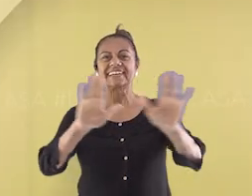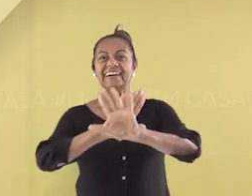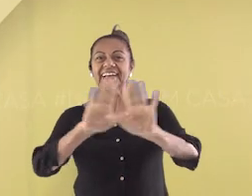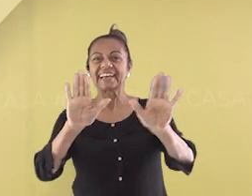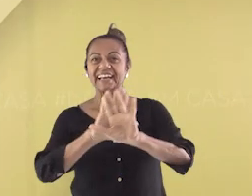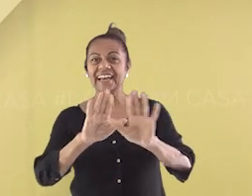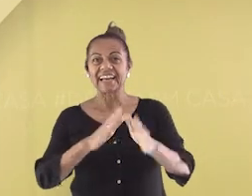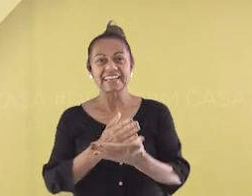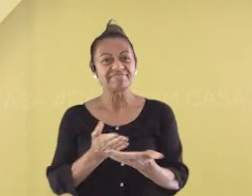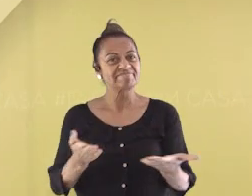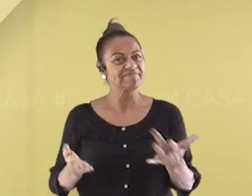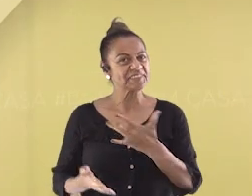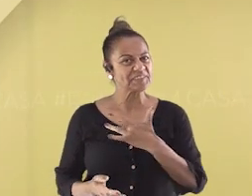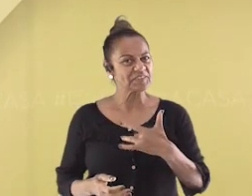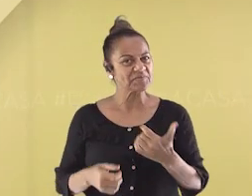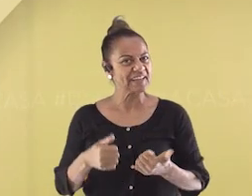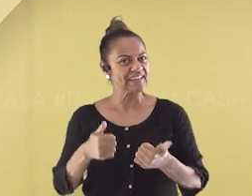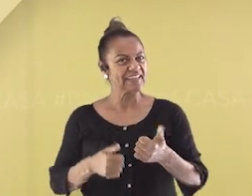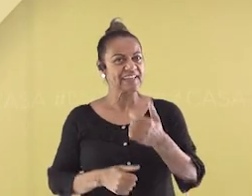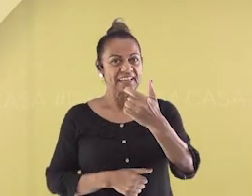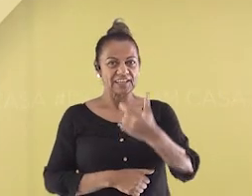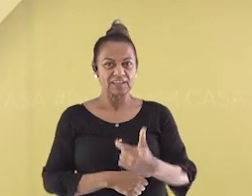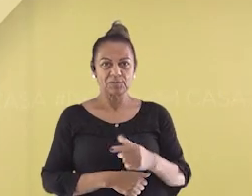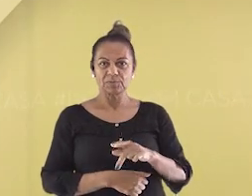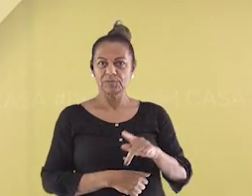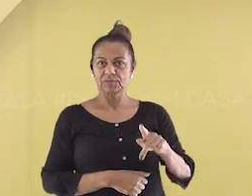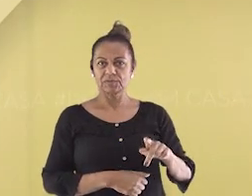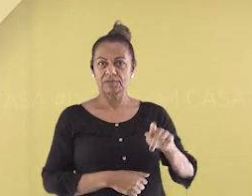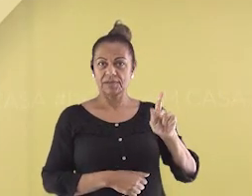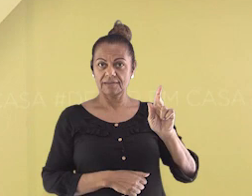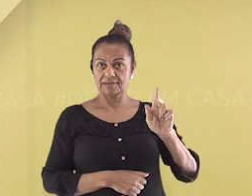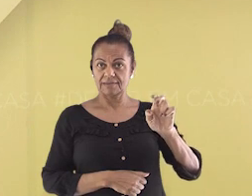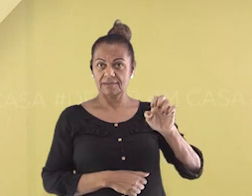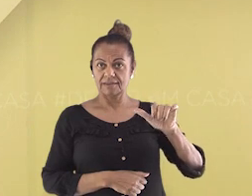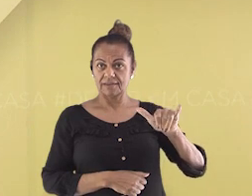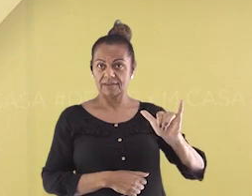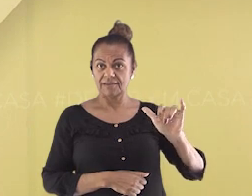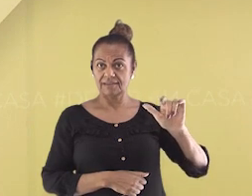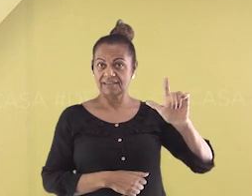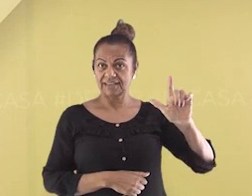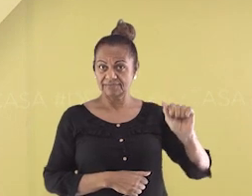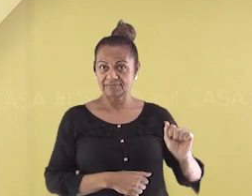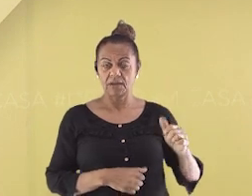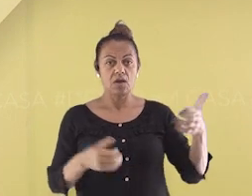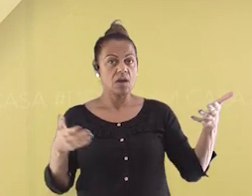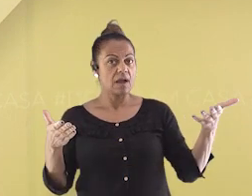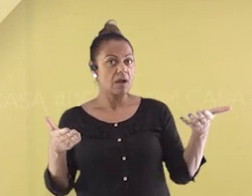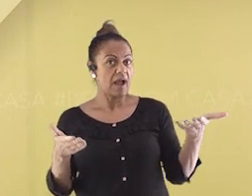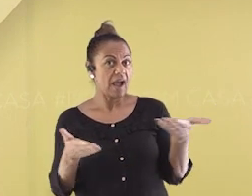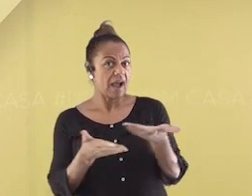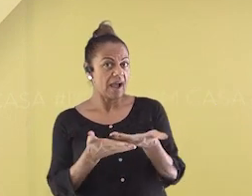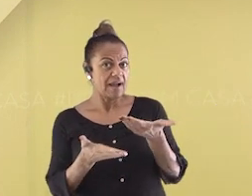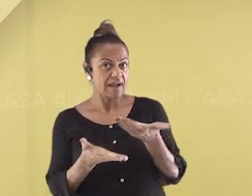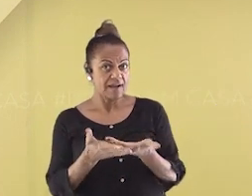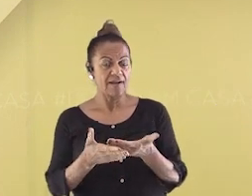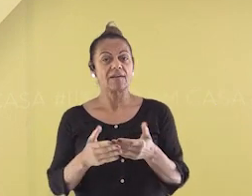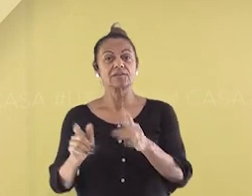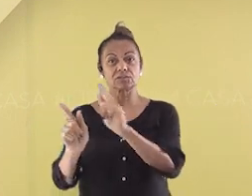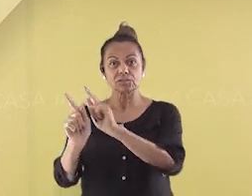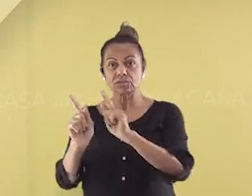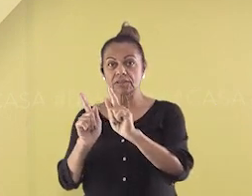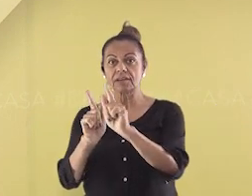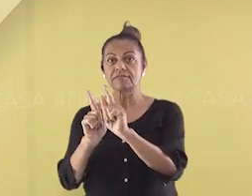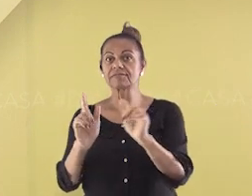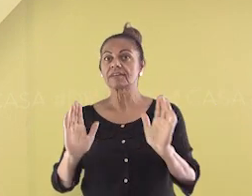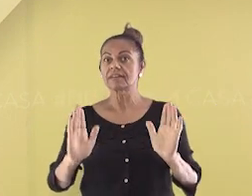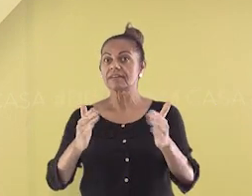Olá, pessoal, tudo bem com vocês? Eu sou a professora Keila e essa é a nossa aula da disciplina de Geografia voltada para o